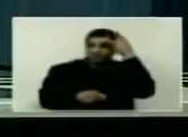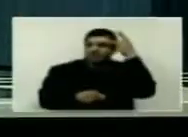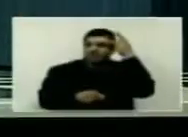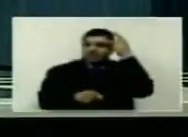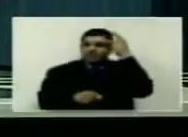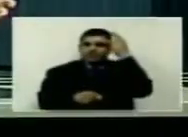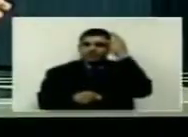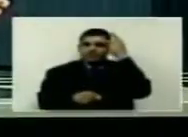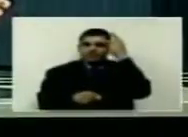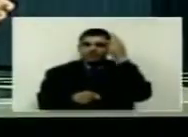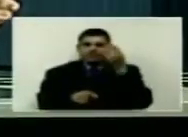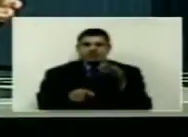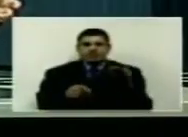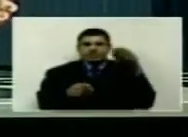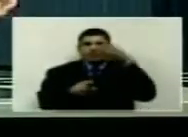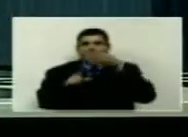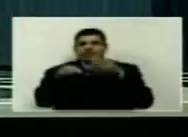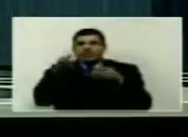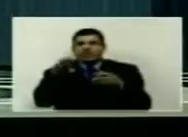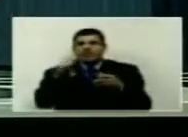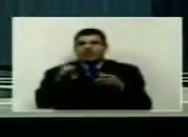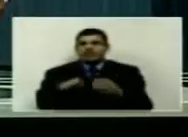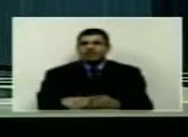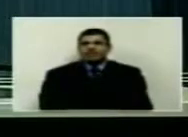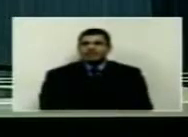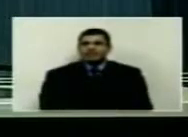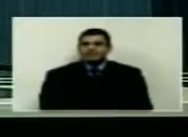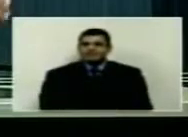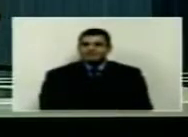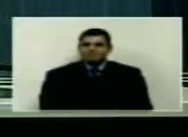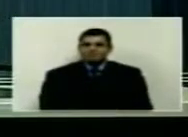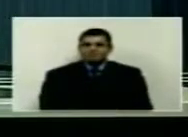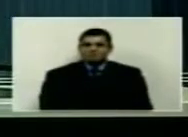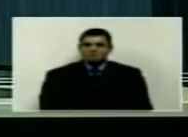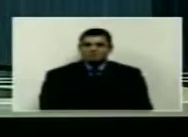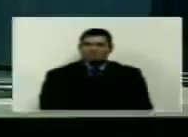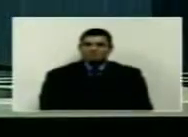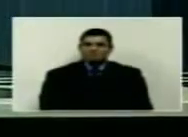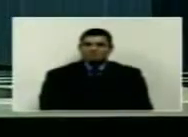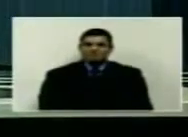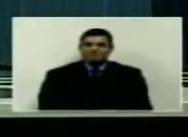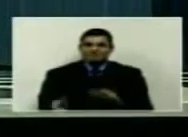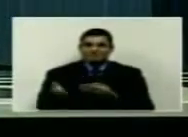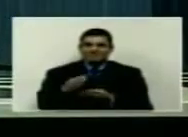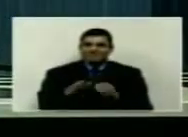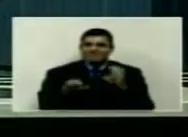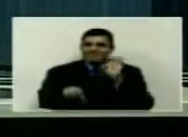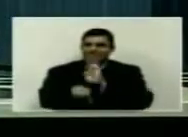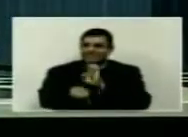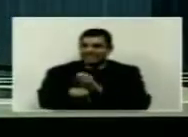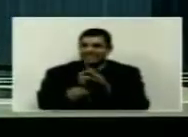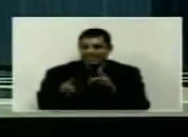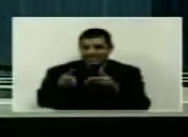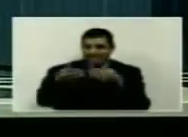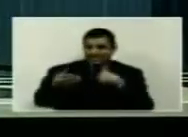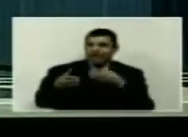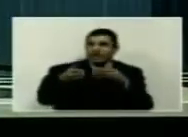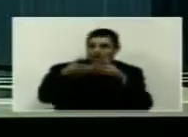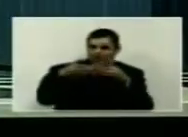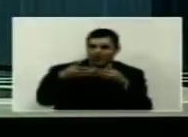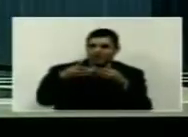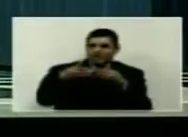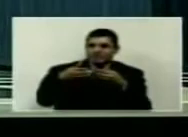Zona Norte e Zona Leste. Proama, 500 mil, repactuação zero. Eu peço